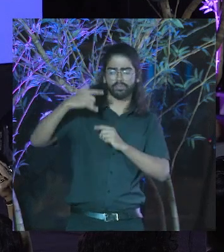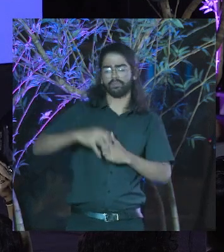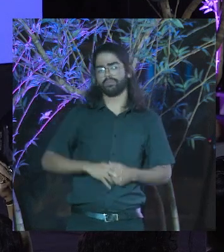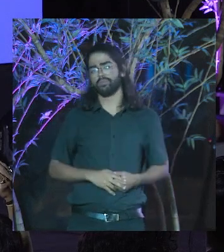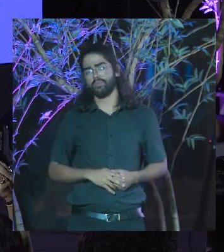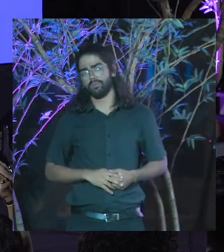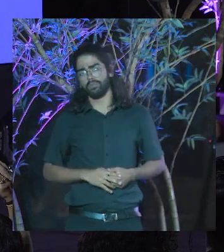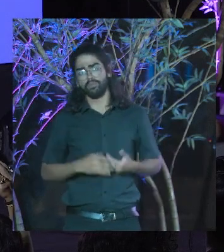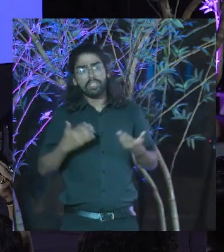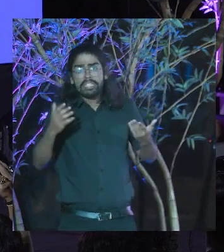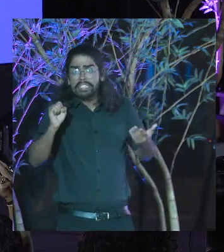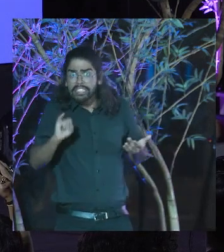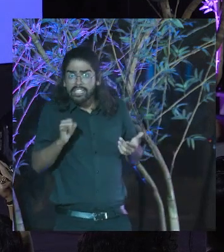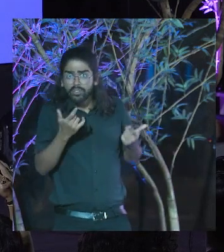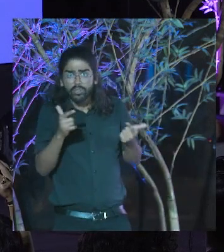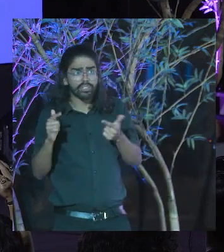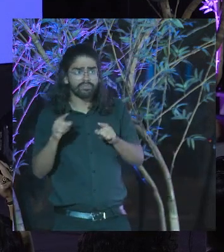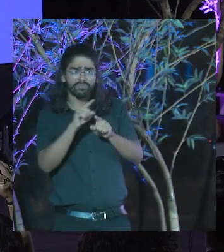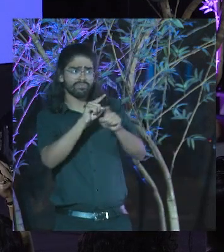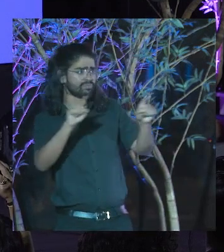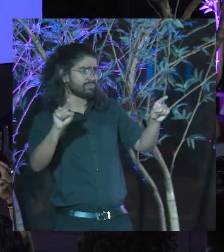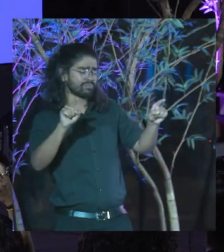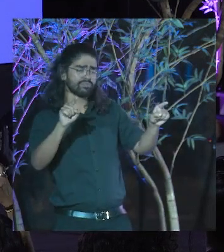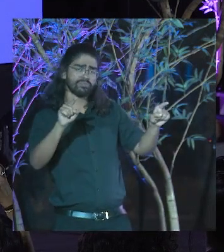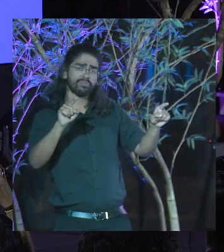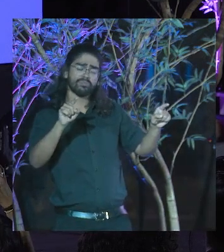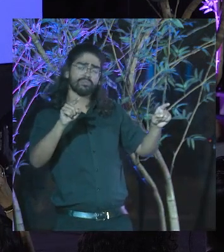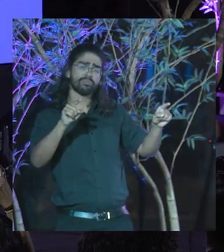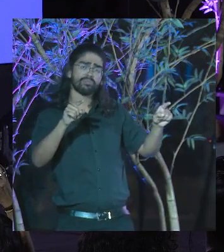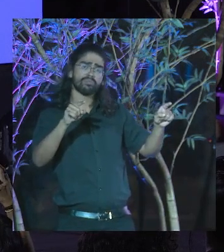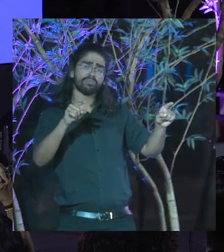Se não todos vocês, praticamente todos